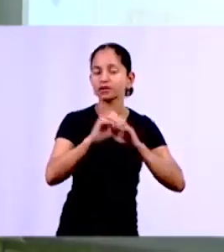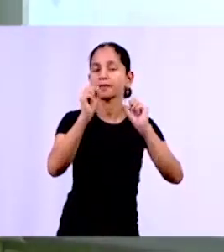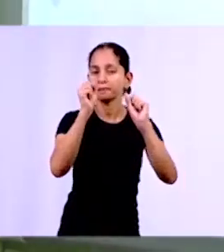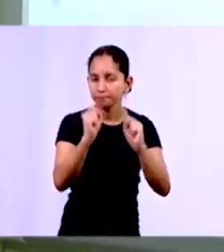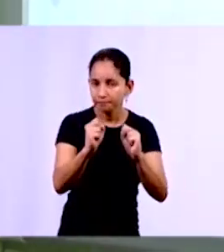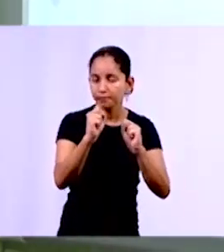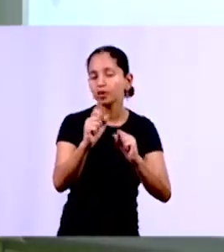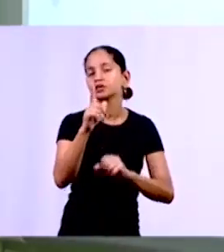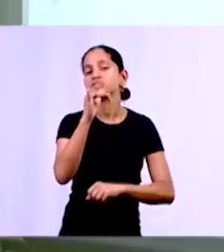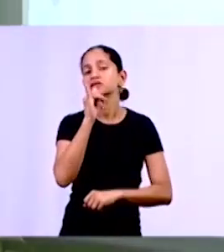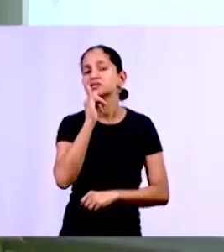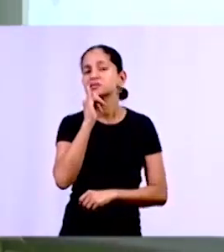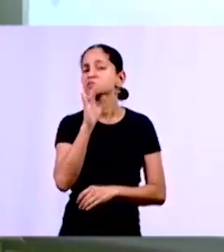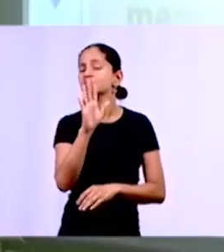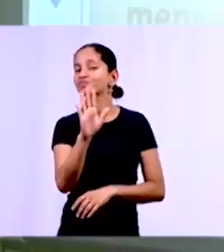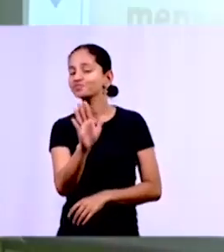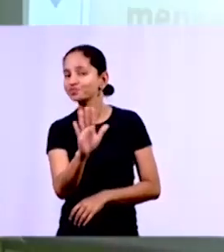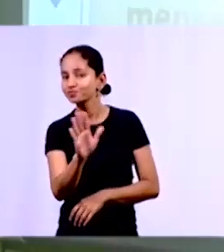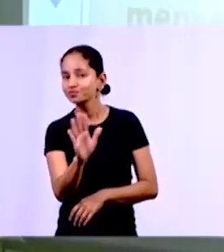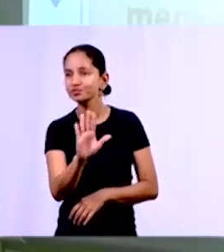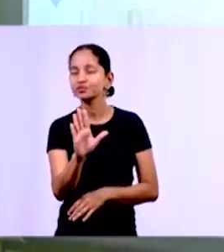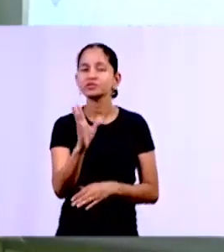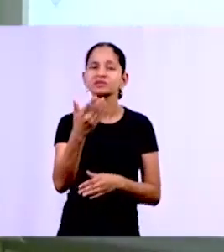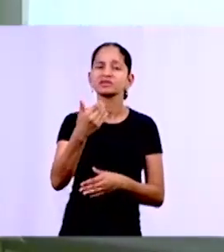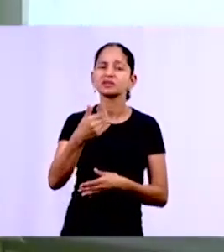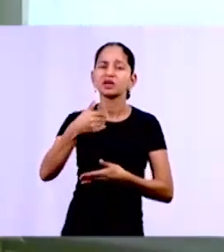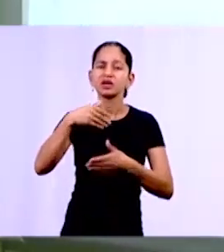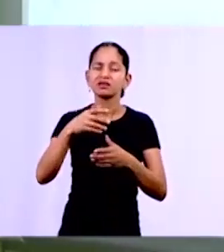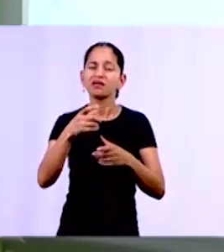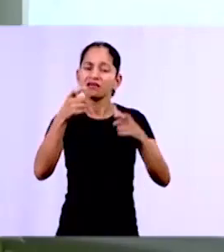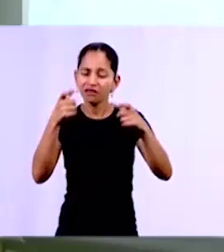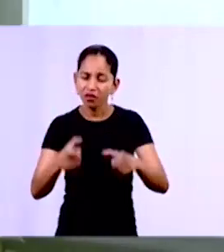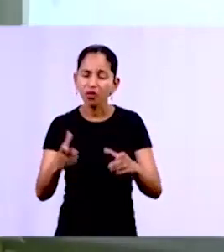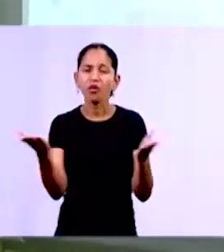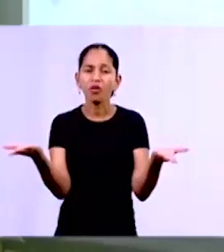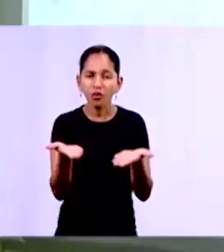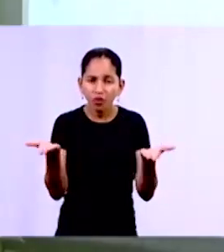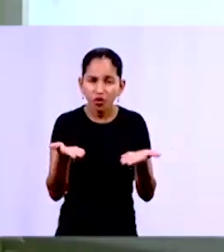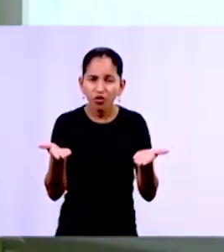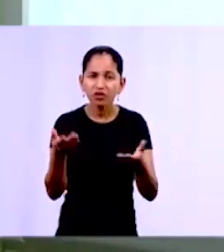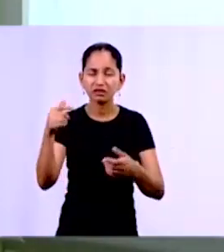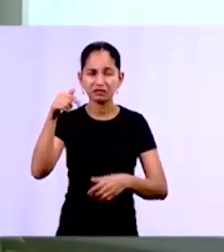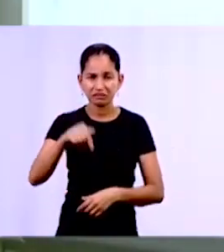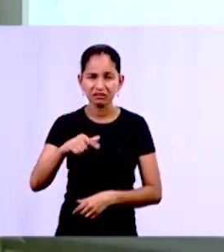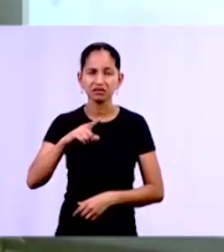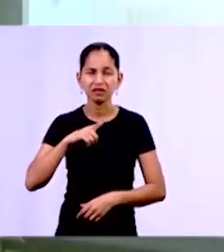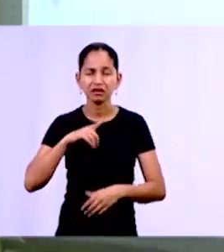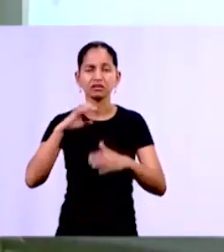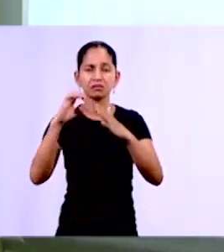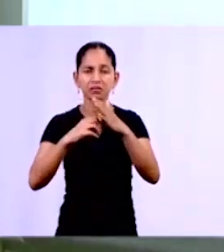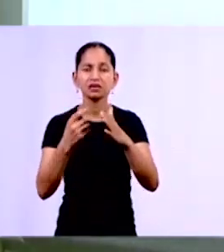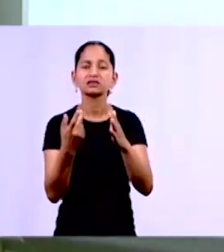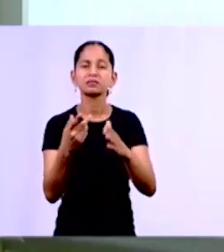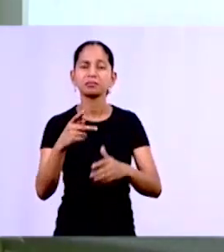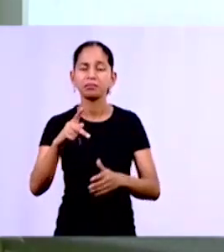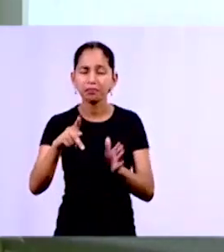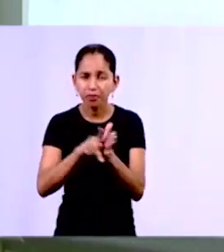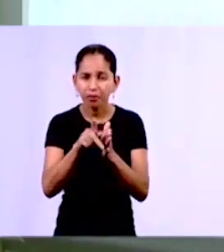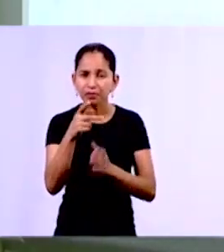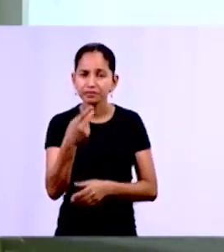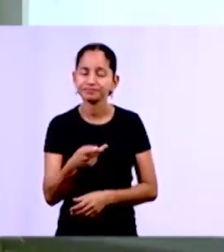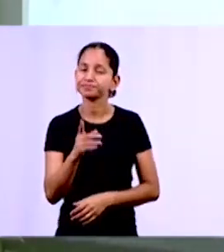dados importantes, não coloque aqui dentro da sua empresa. Mande que o SERPRO, que tem o seu data center, ele vai gerenciar para